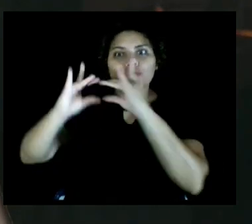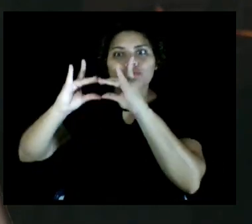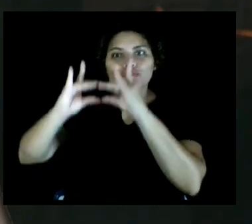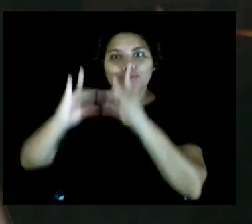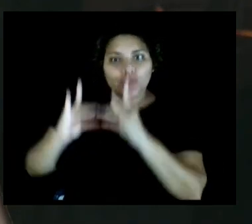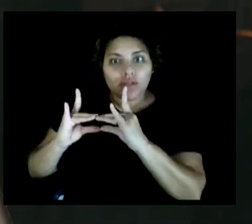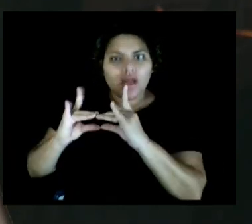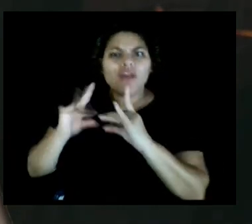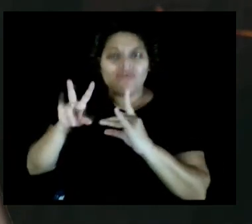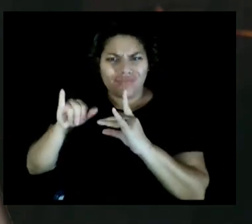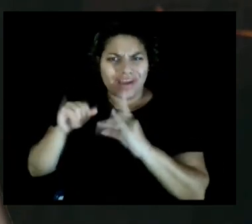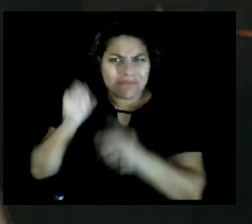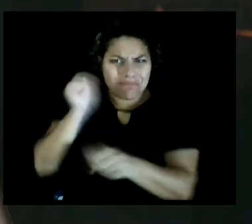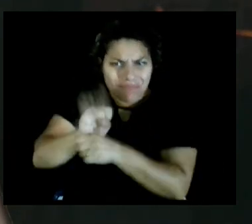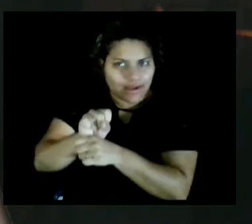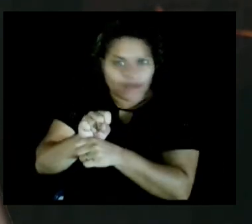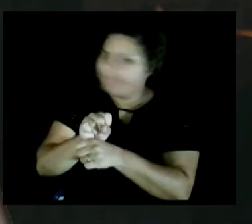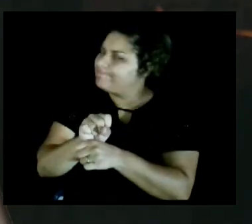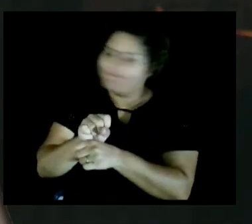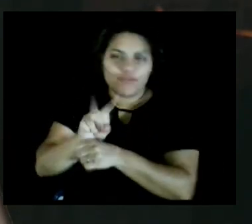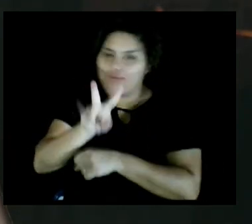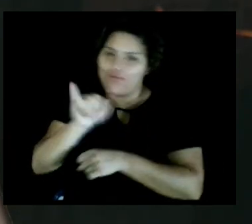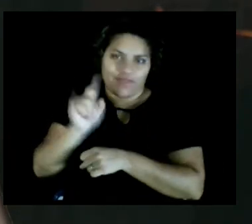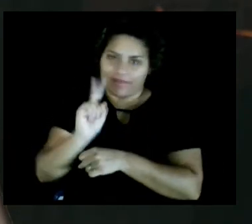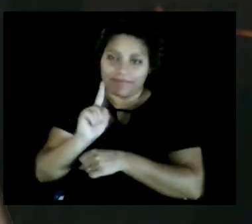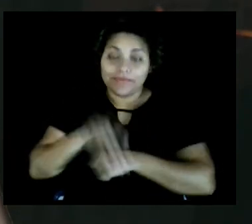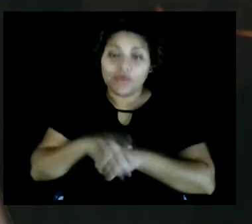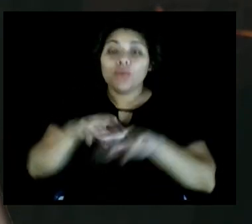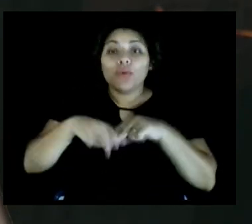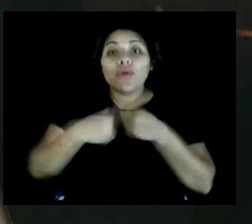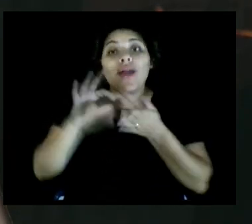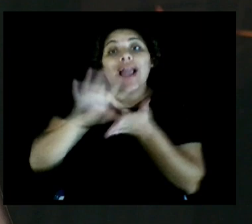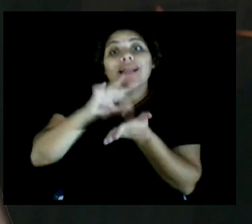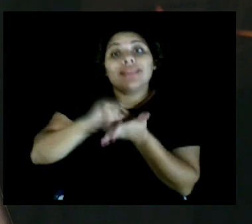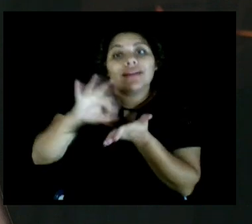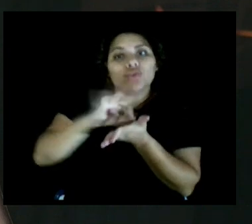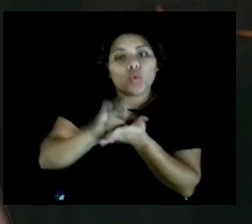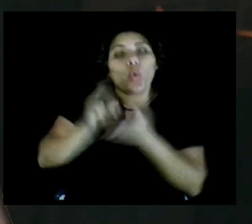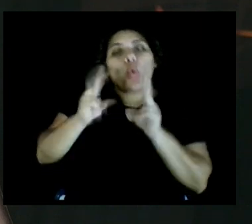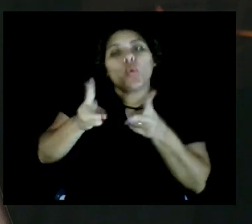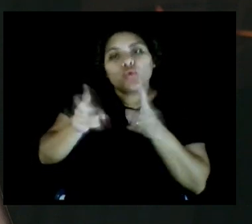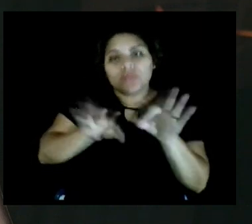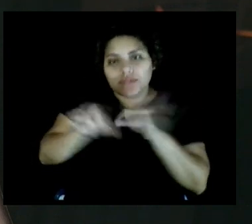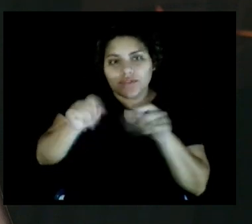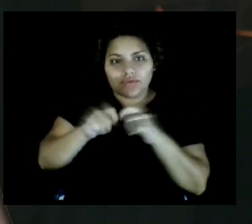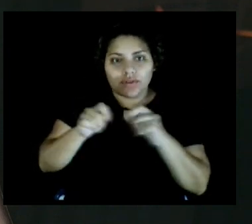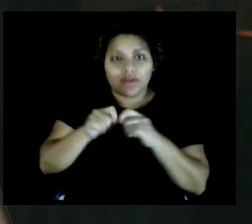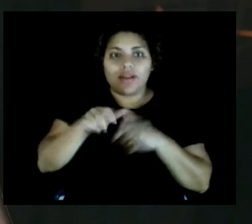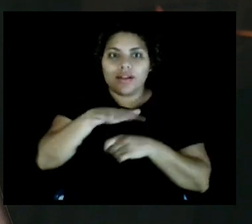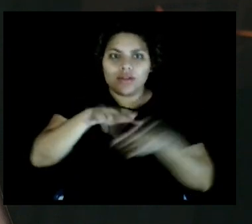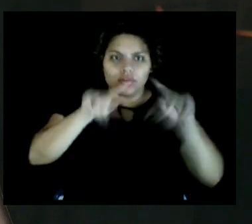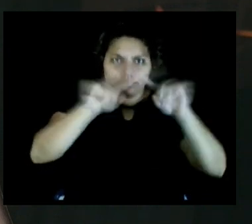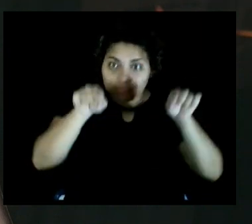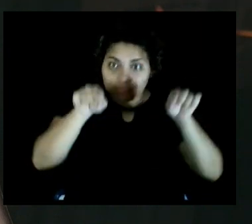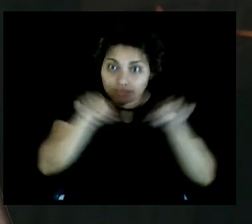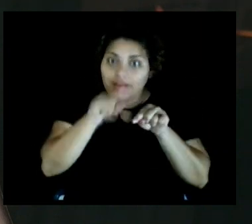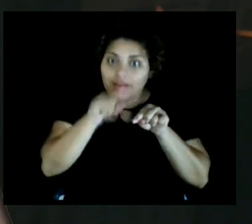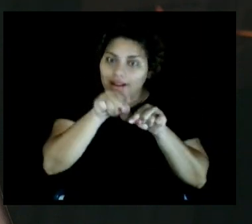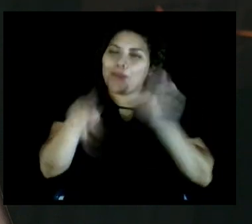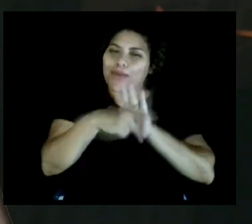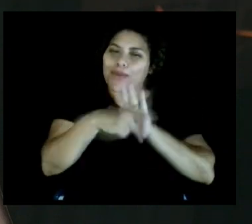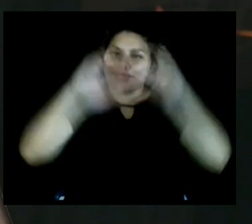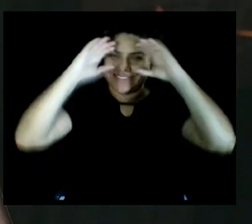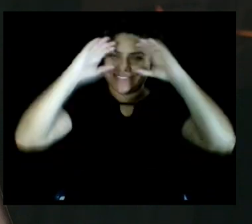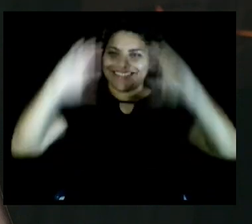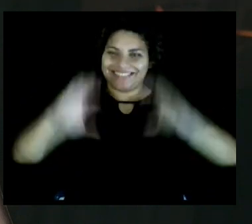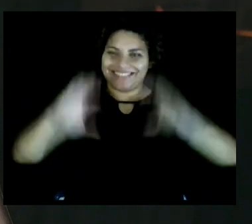durante a migração. Os cadastros continuam sendo feitos no Espaço Cidadão, lá no Paço Municipal, com preenchimento